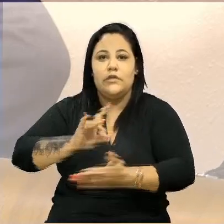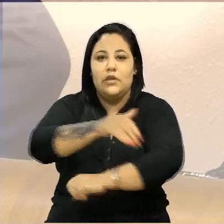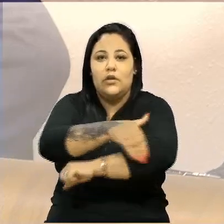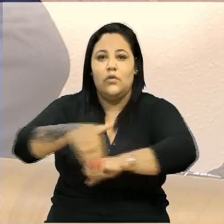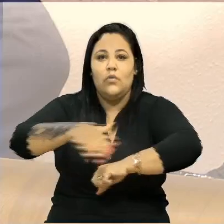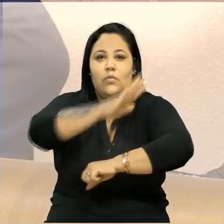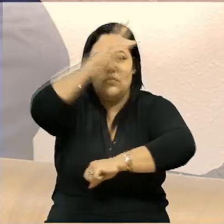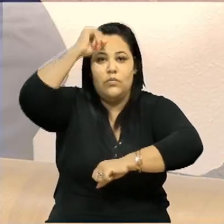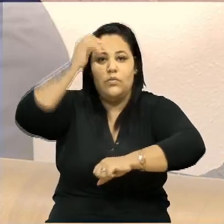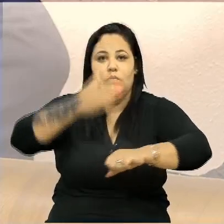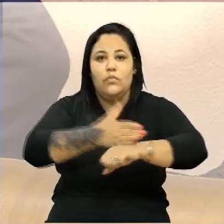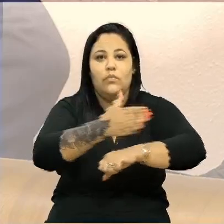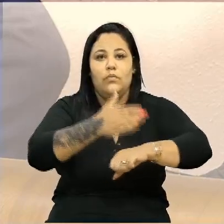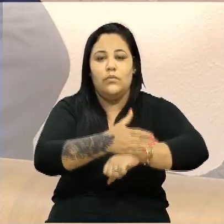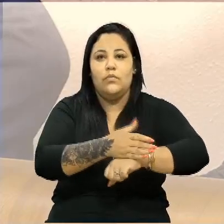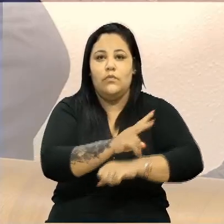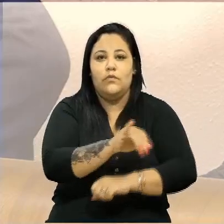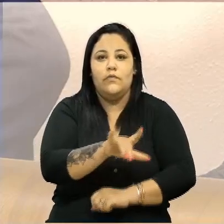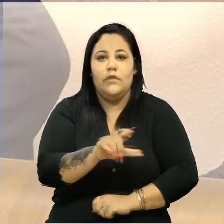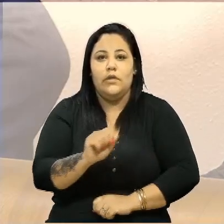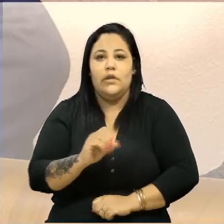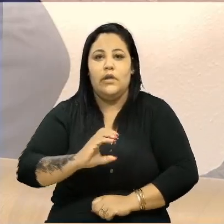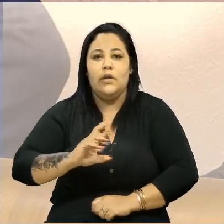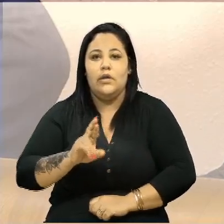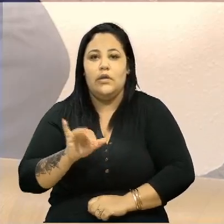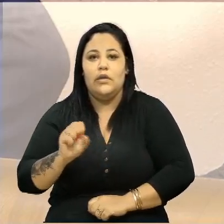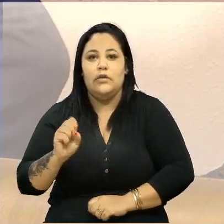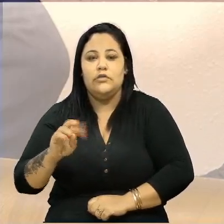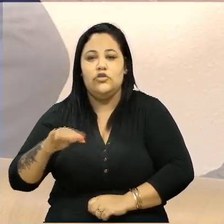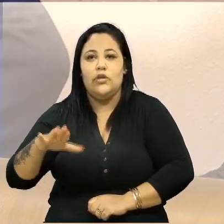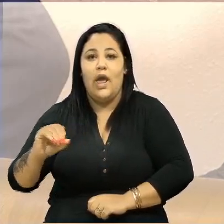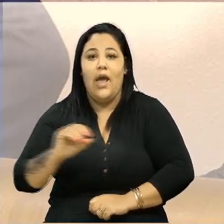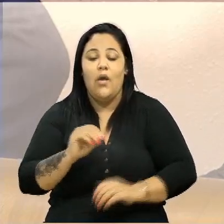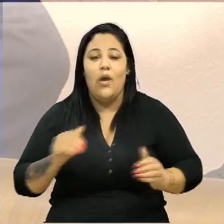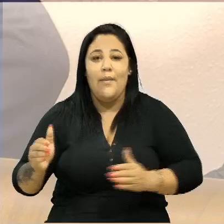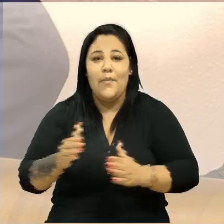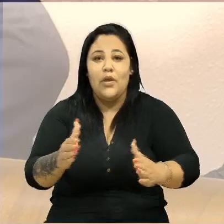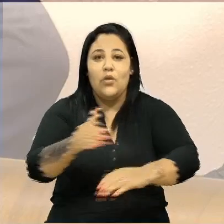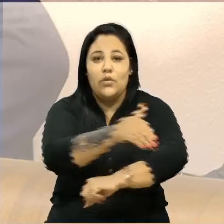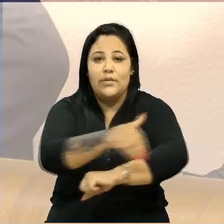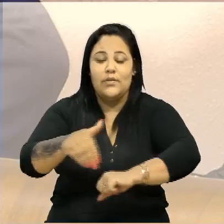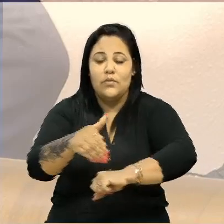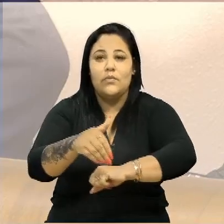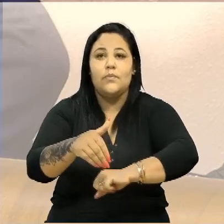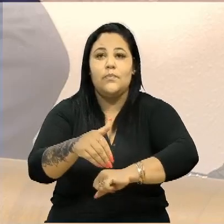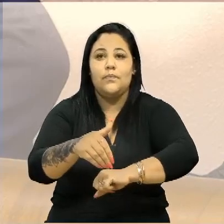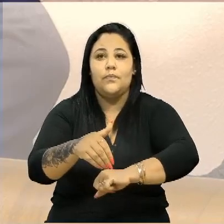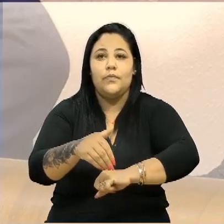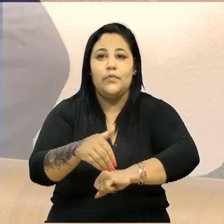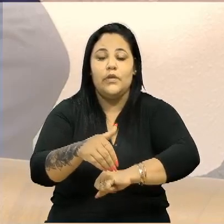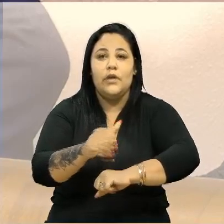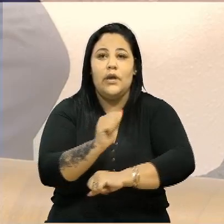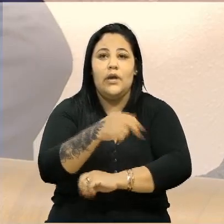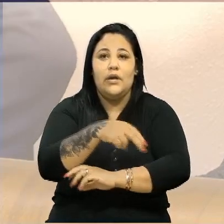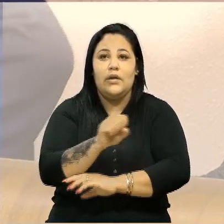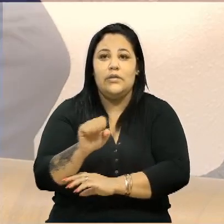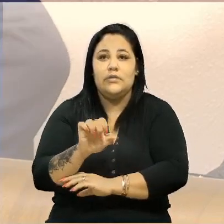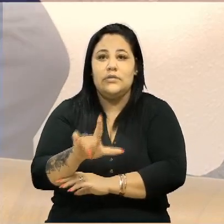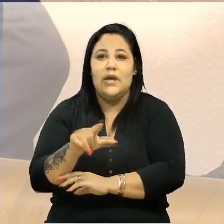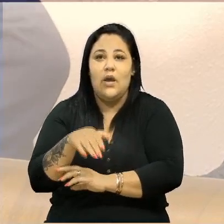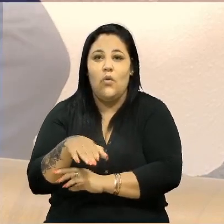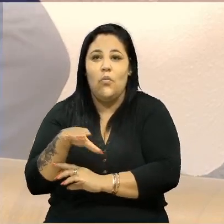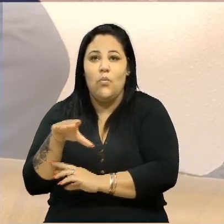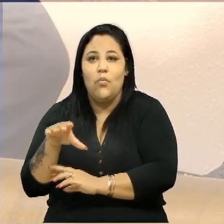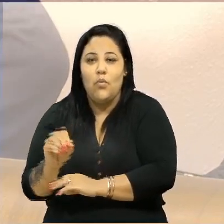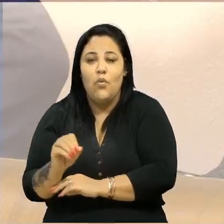municipal do distrito de Vila Cristina com o nome de Estrada Municipal Anselmo Anesi. Relator, vereador